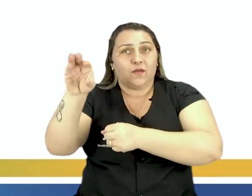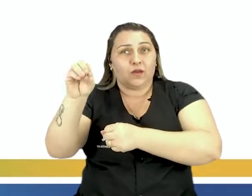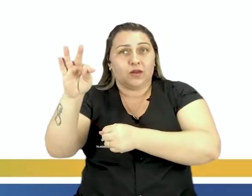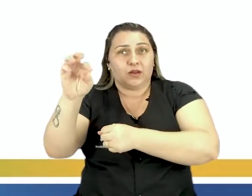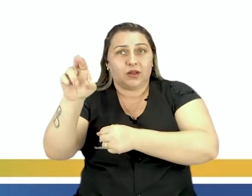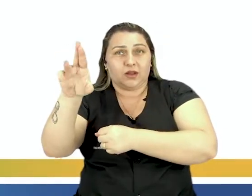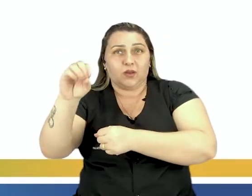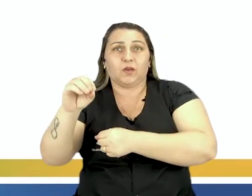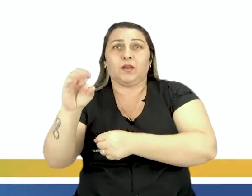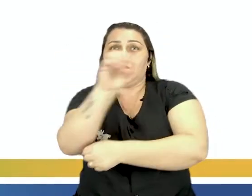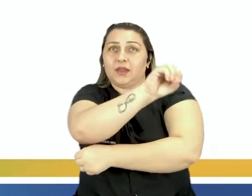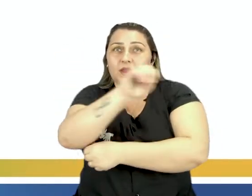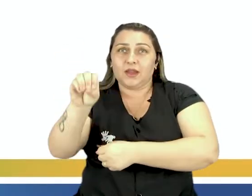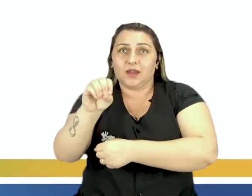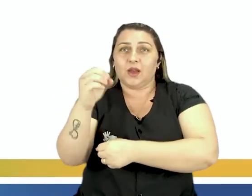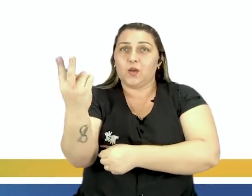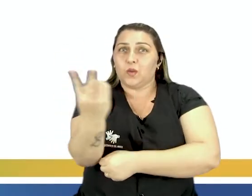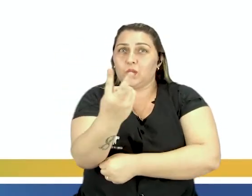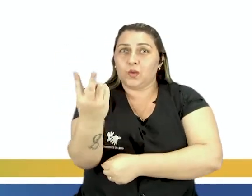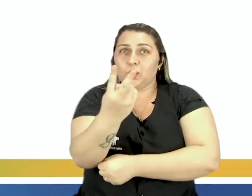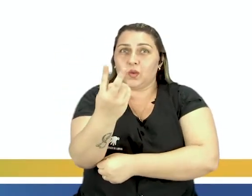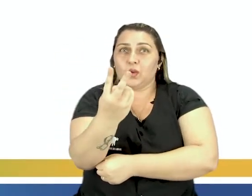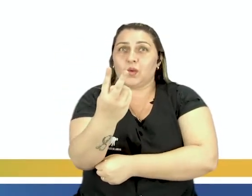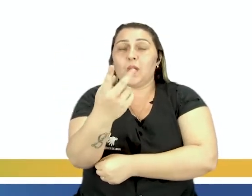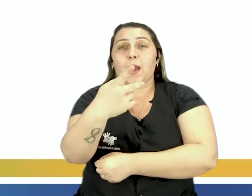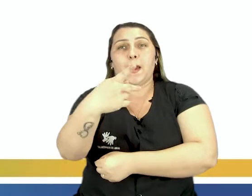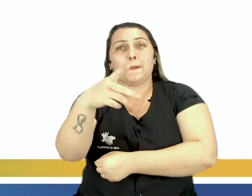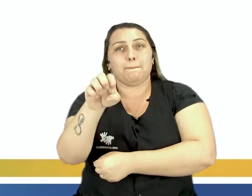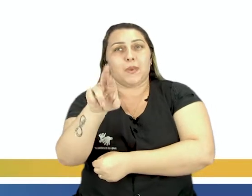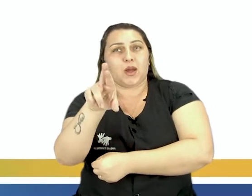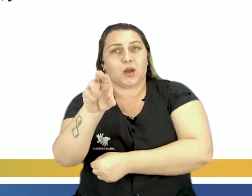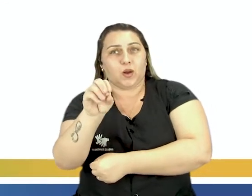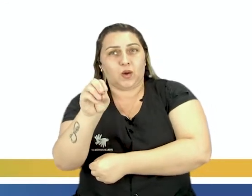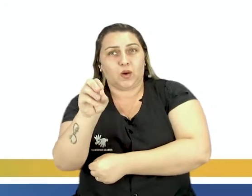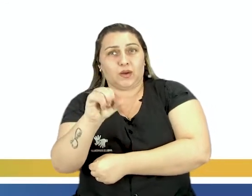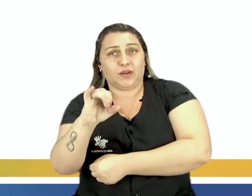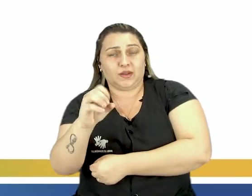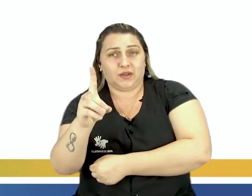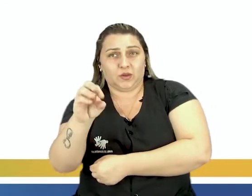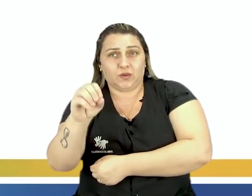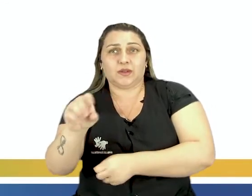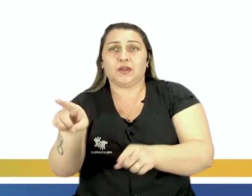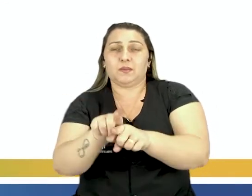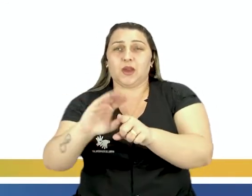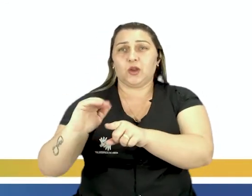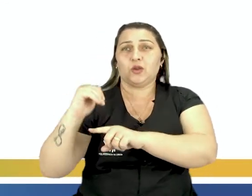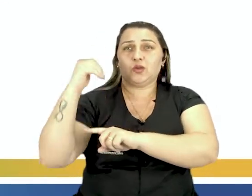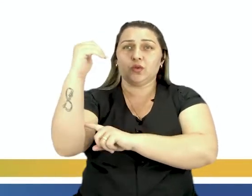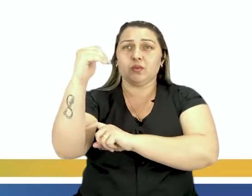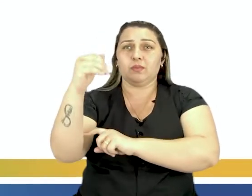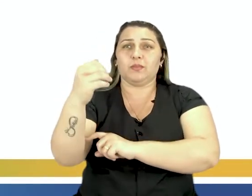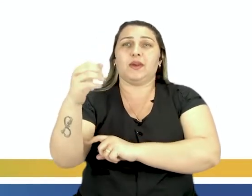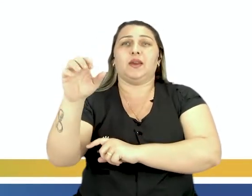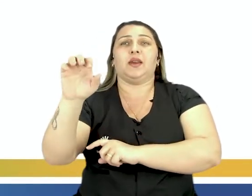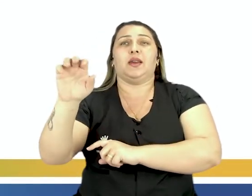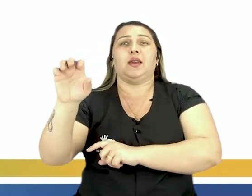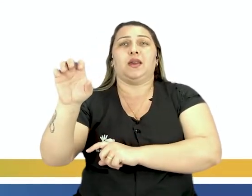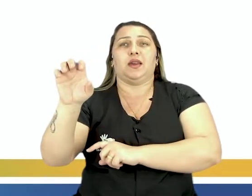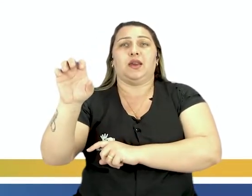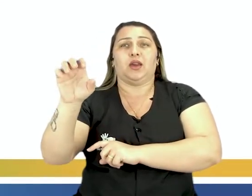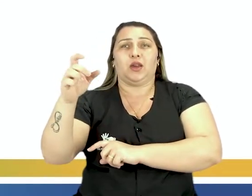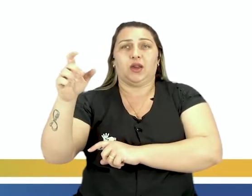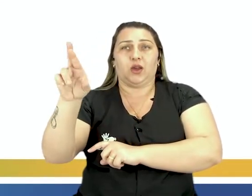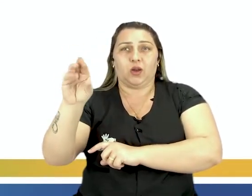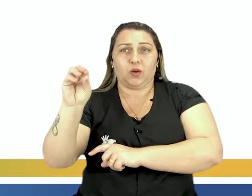anfóteros, neutros, duplos, peróxidos e superóxidos. Então, o que é um